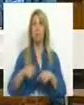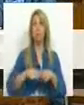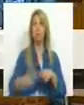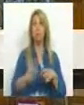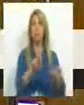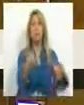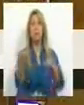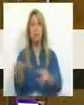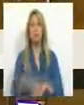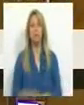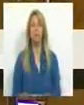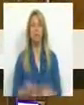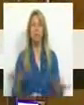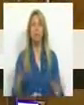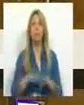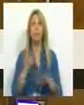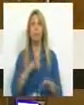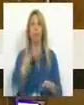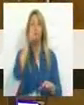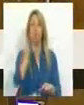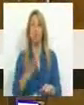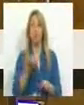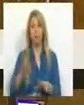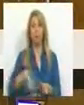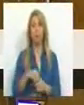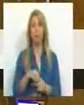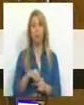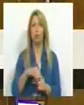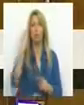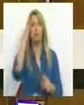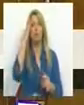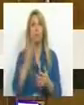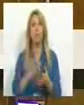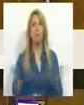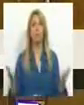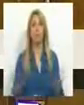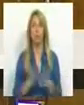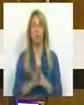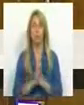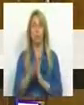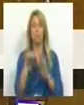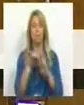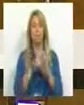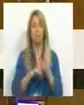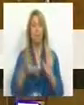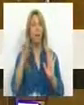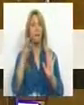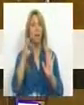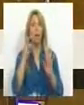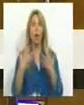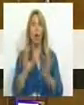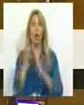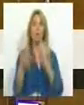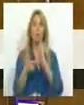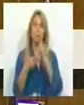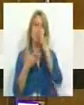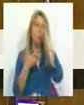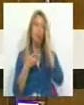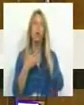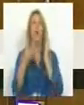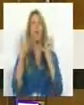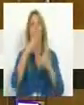transição. Por isso, Sr. Ministro, neste contexto, considerando que a cláusula de salvaguarda agora inscrita no Orçamento